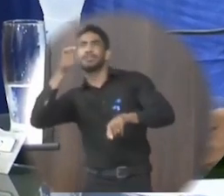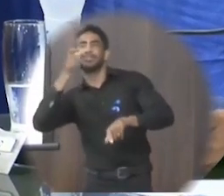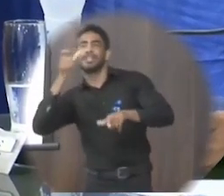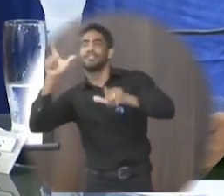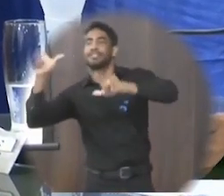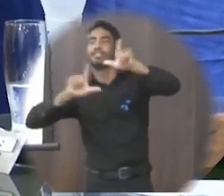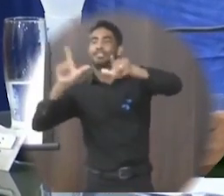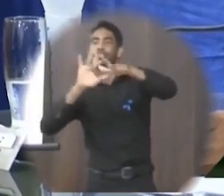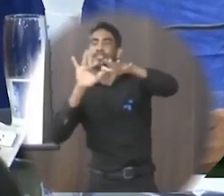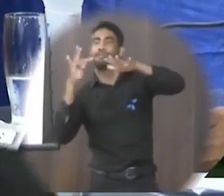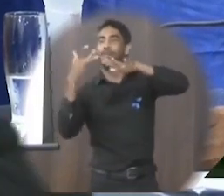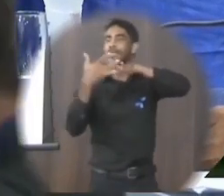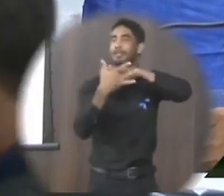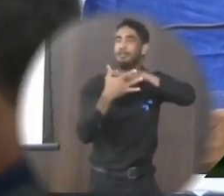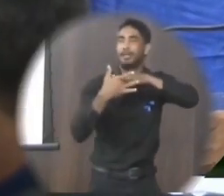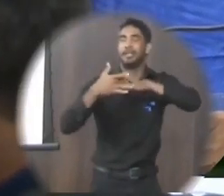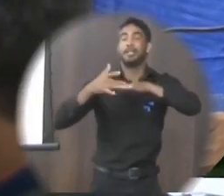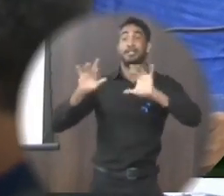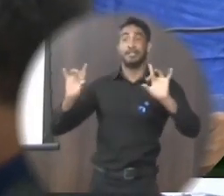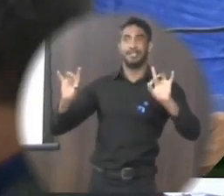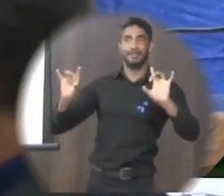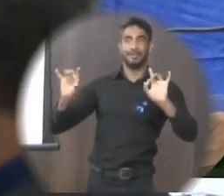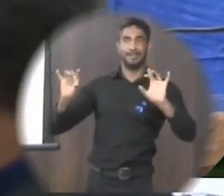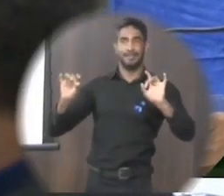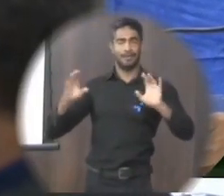em especial ao nosso tenente